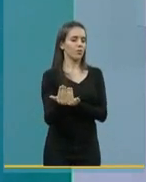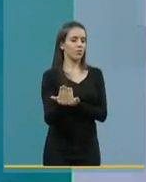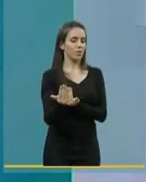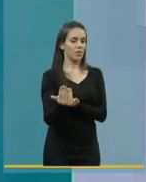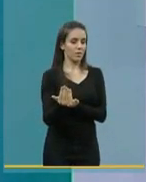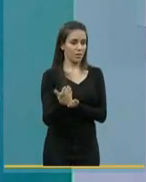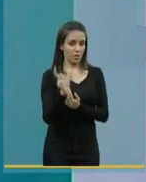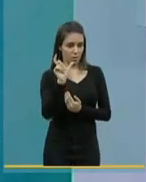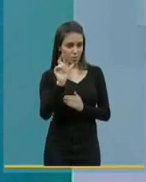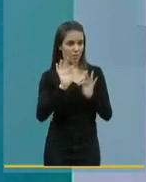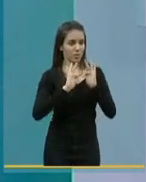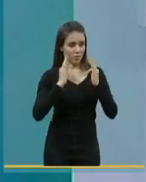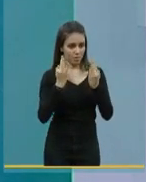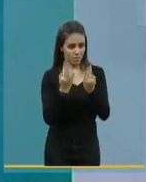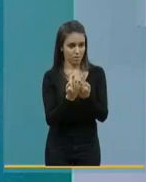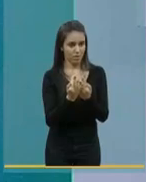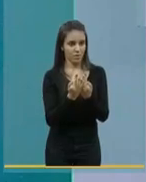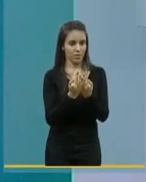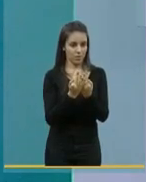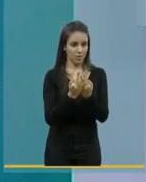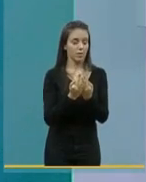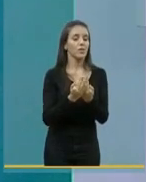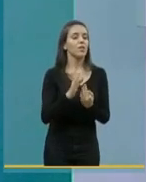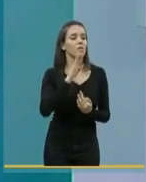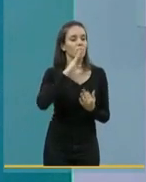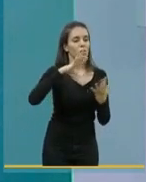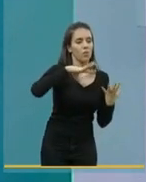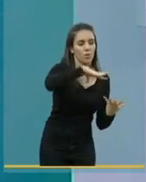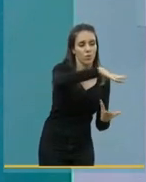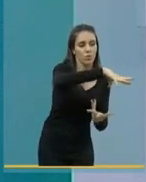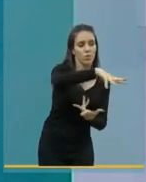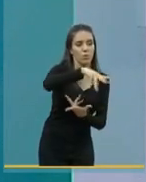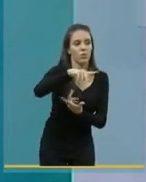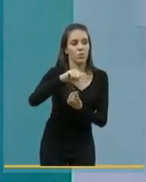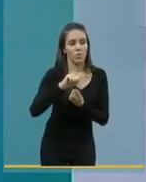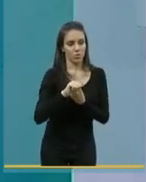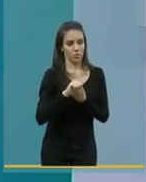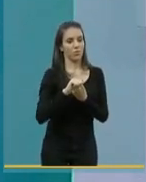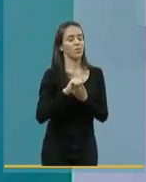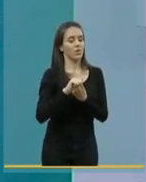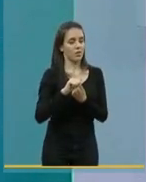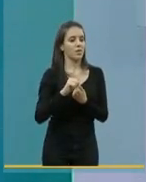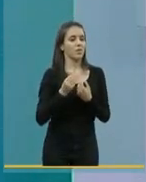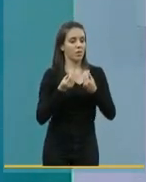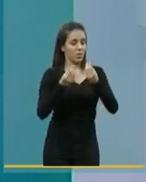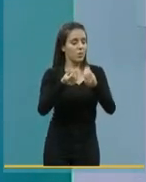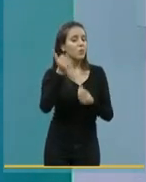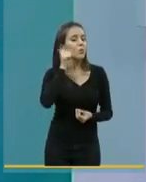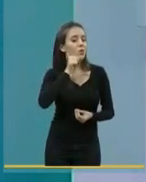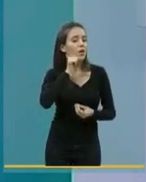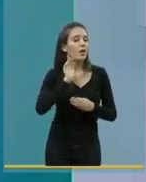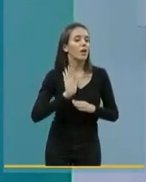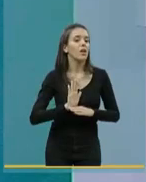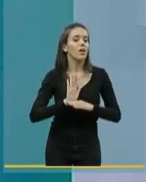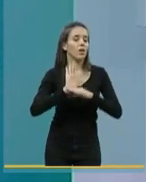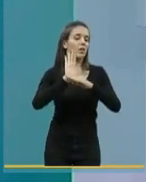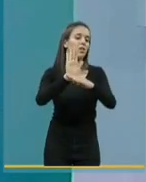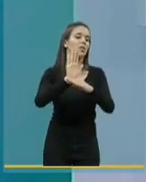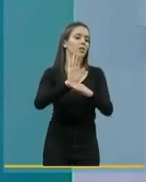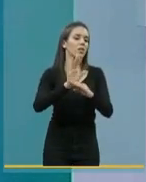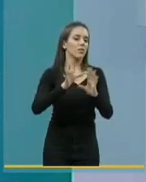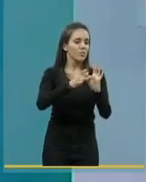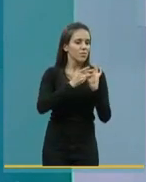o bolsa família é reconhecido internacionalmente e dado às mulheres para fortalecer os laços